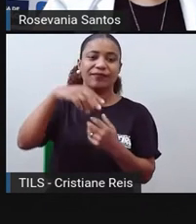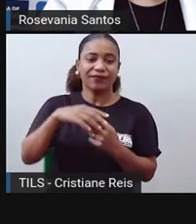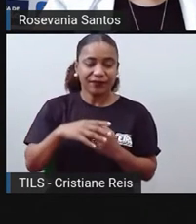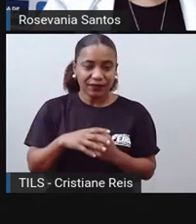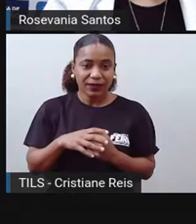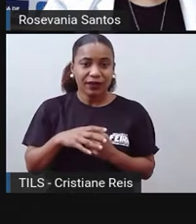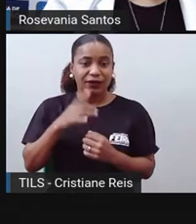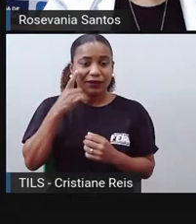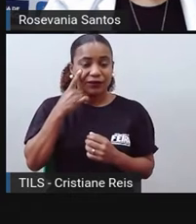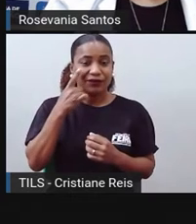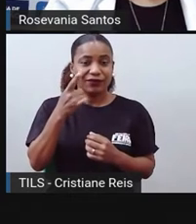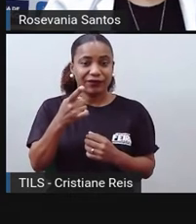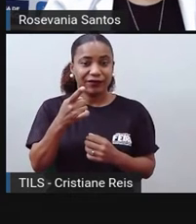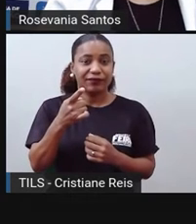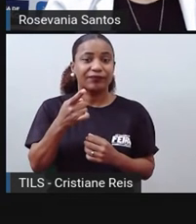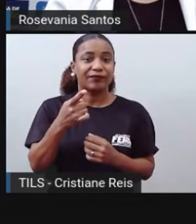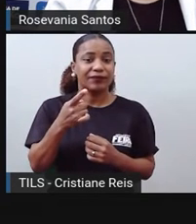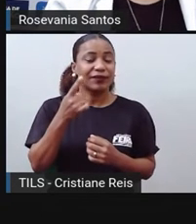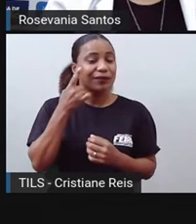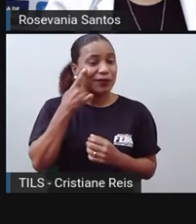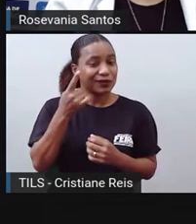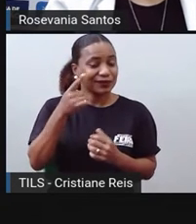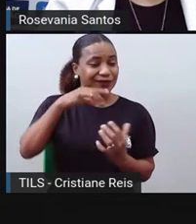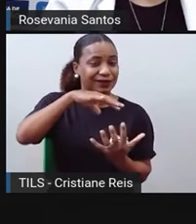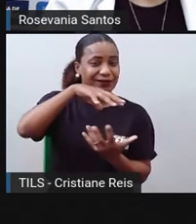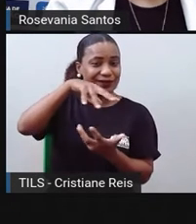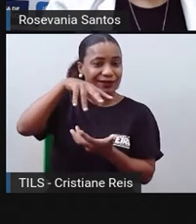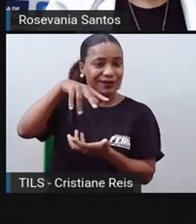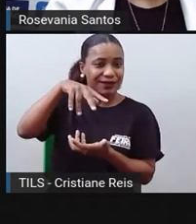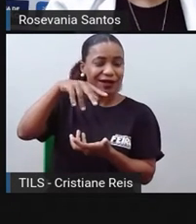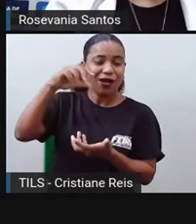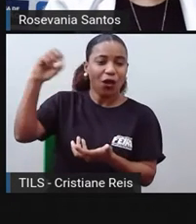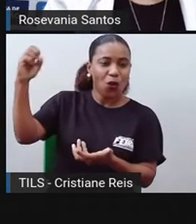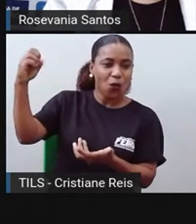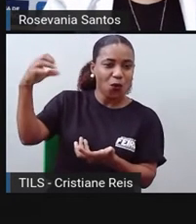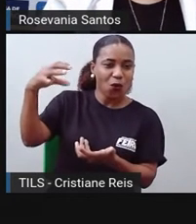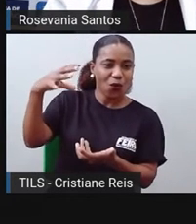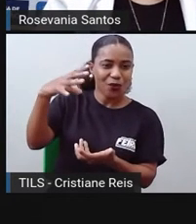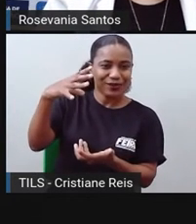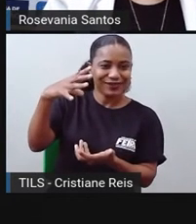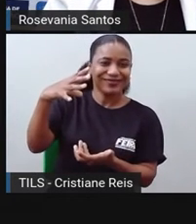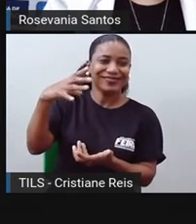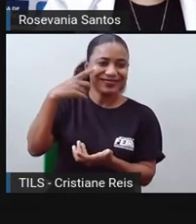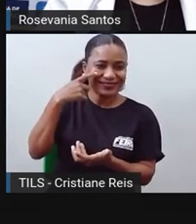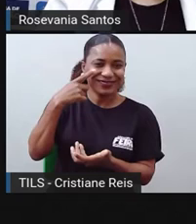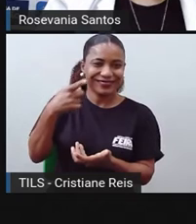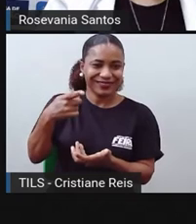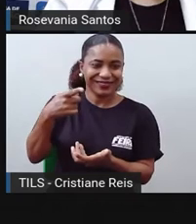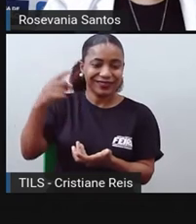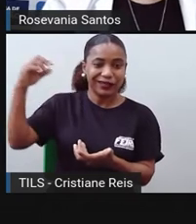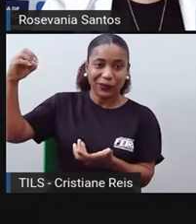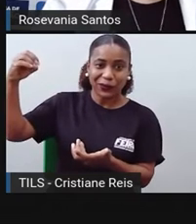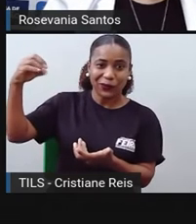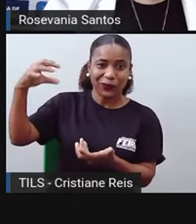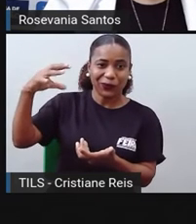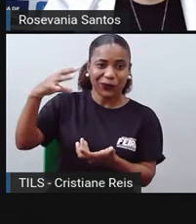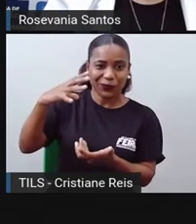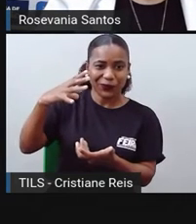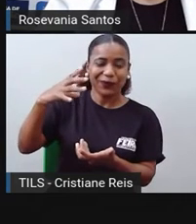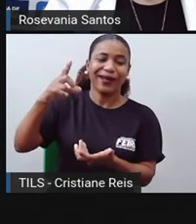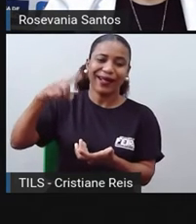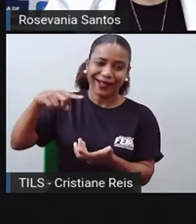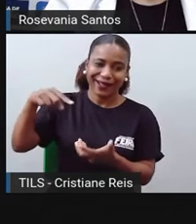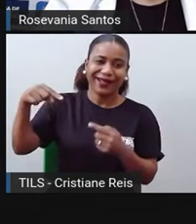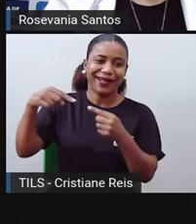aqui, eu estou dizendo que está no período do verão. Como é que eu sei disso? Porque está o período de iluminação. Essas,